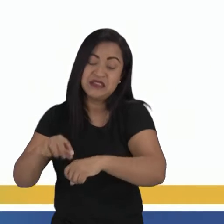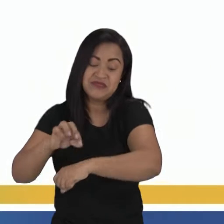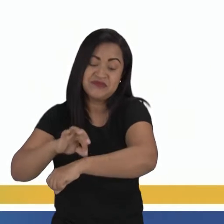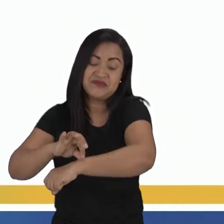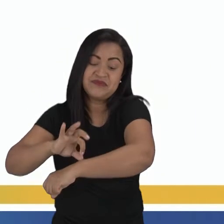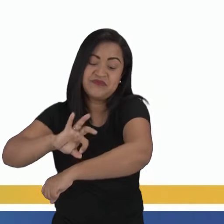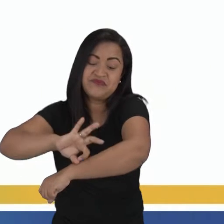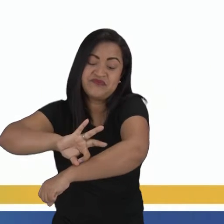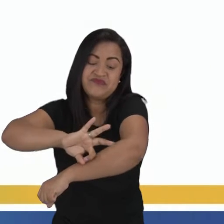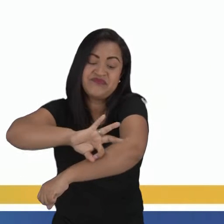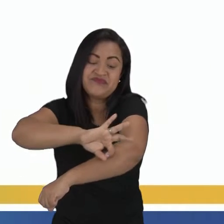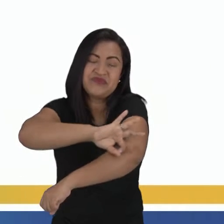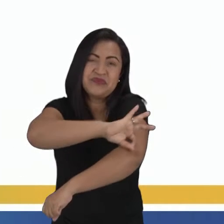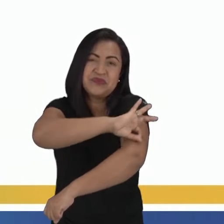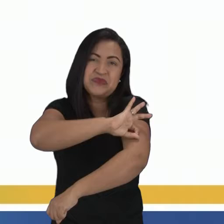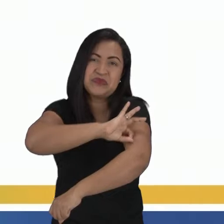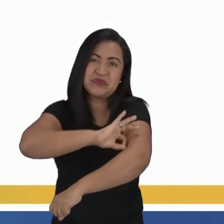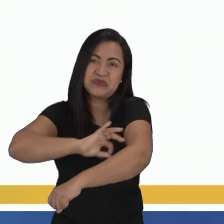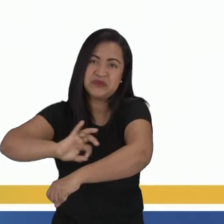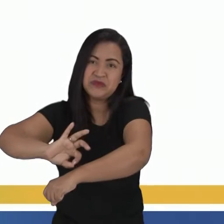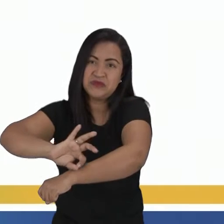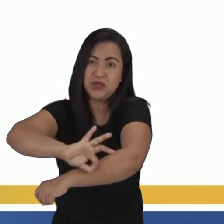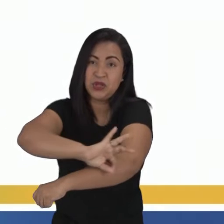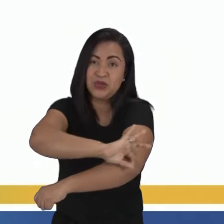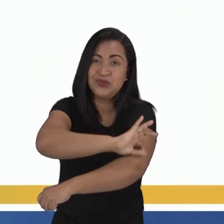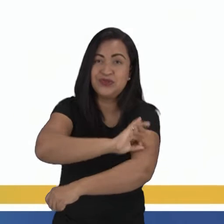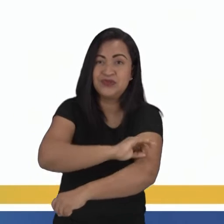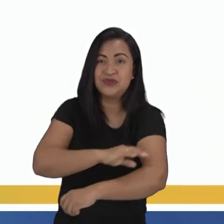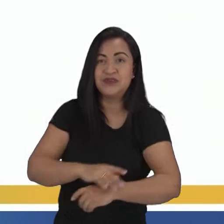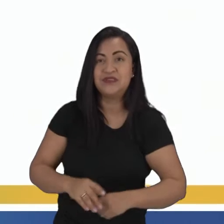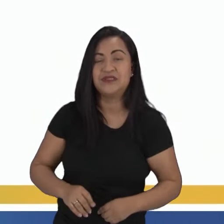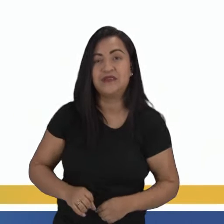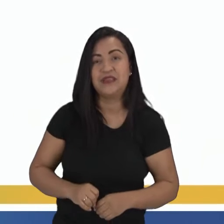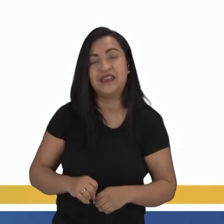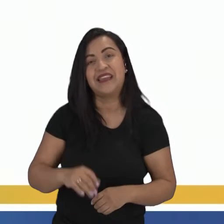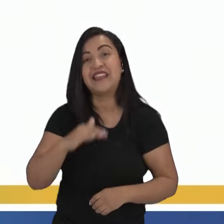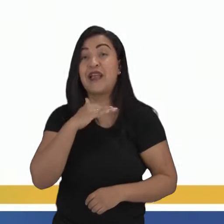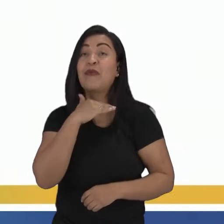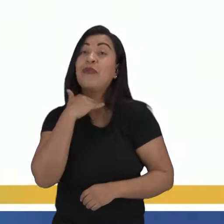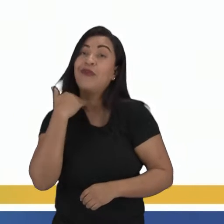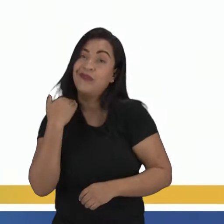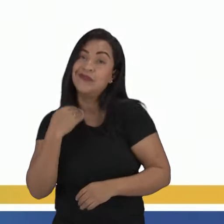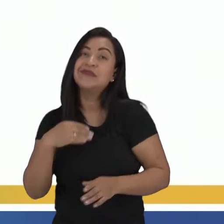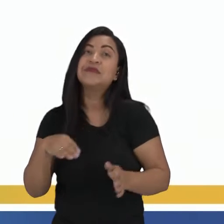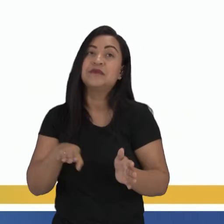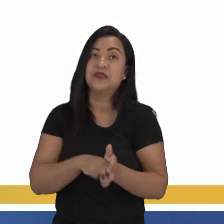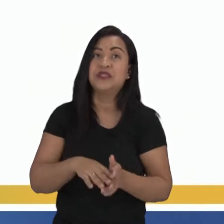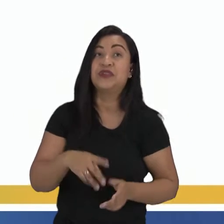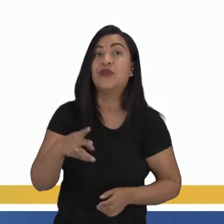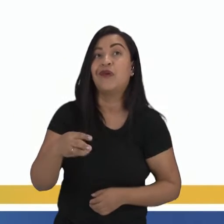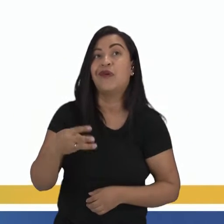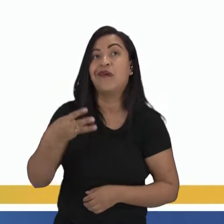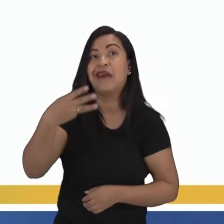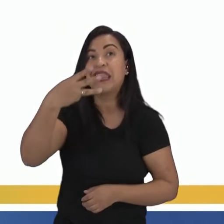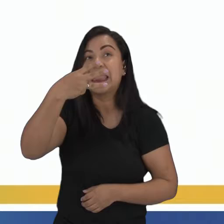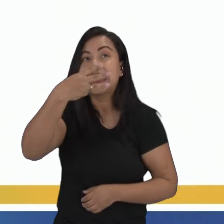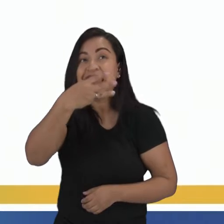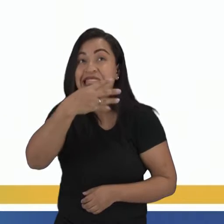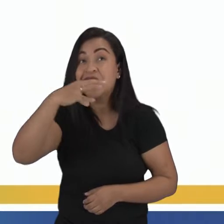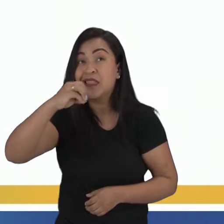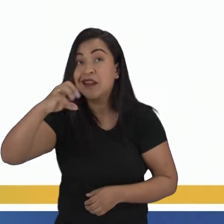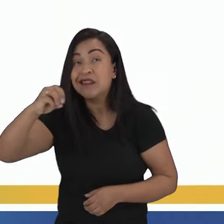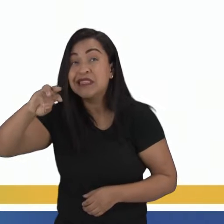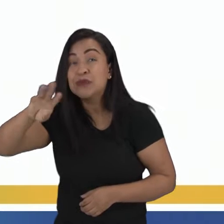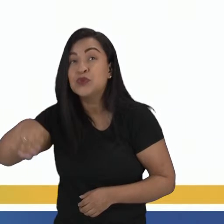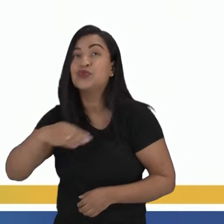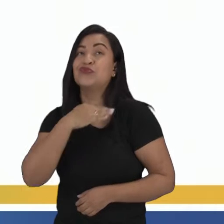quando a pessoa não morria, né? Os aspectos dela em nosso material, observa aí que foi 300 milhões de mortos em um período